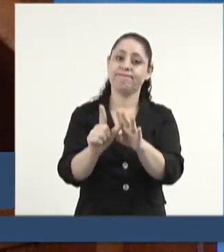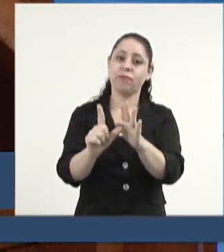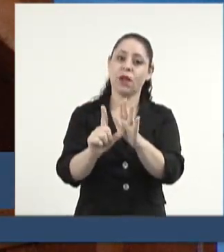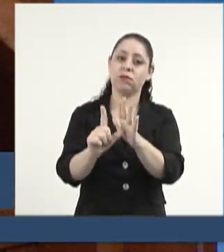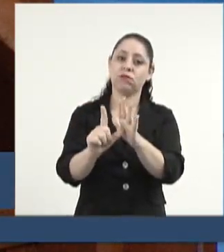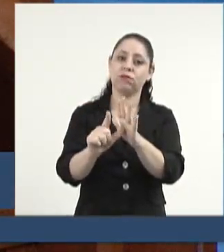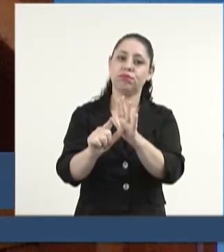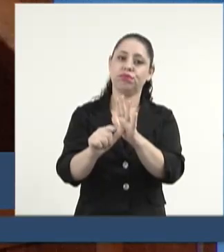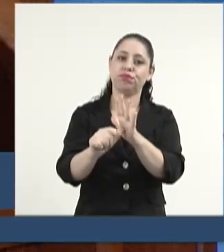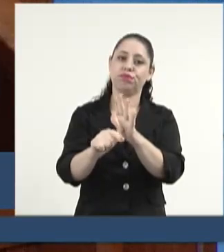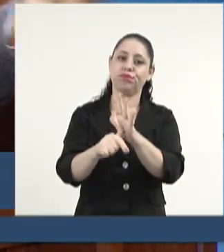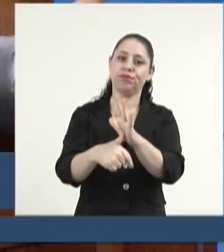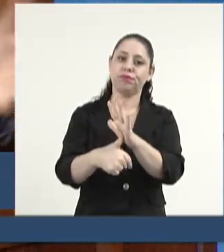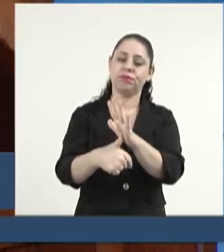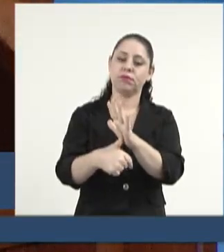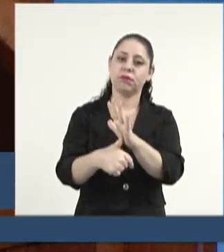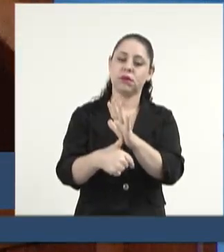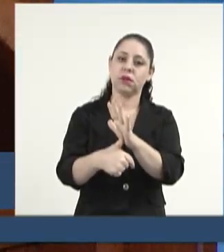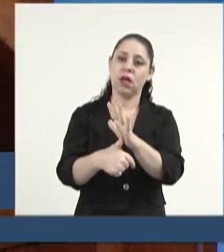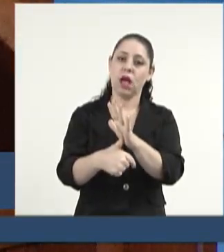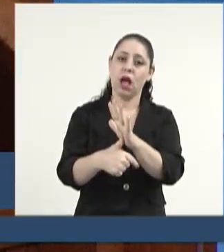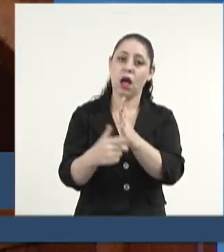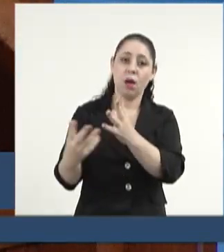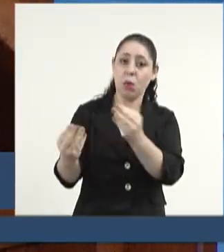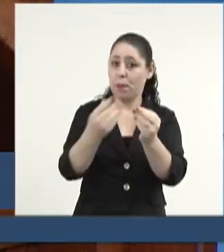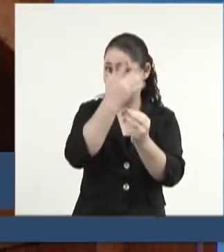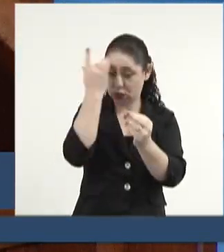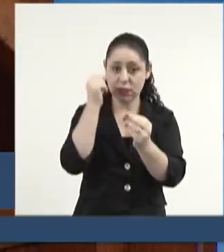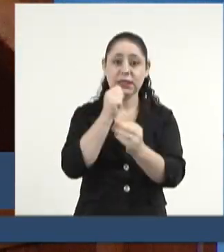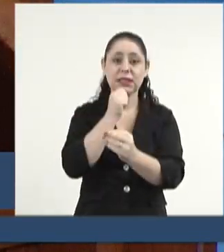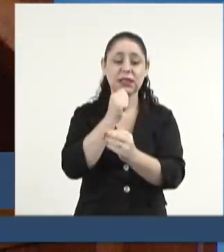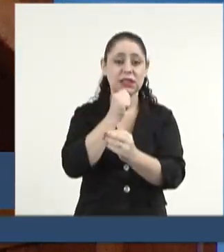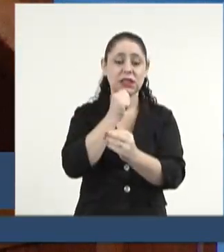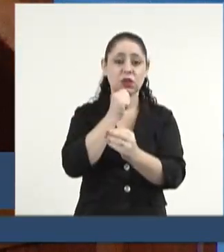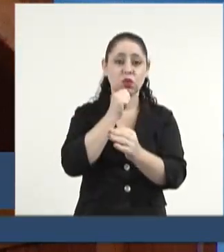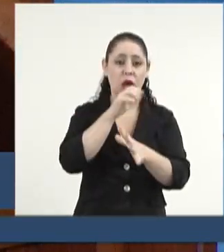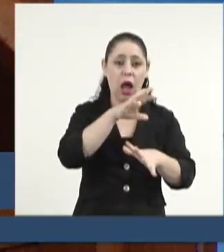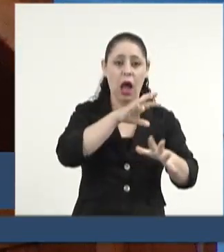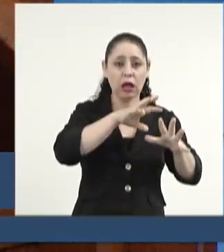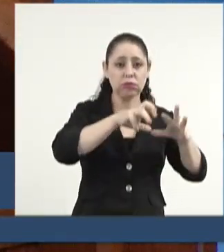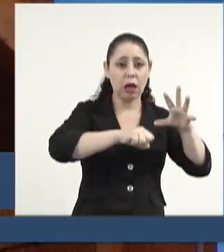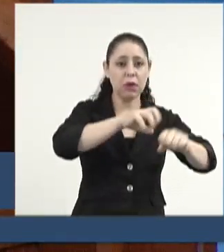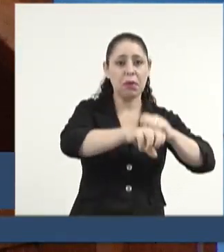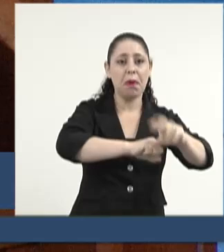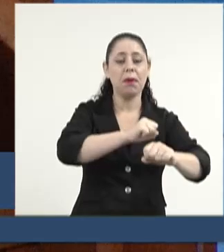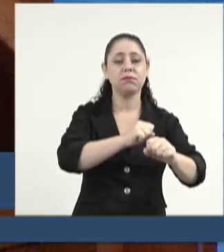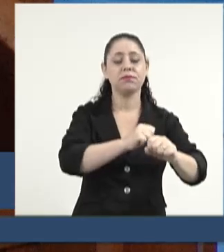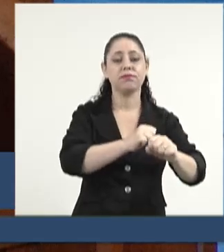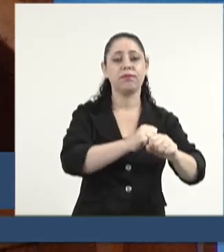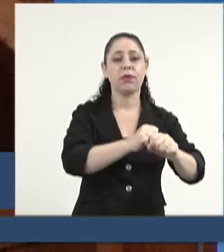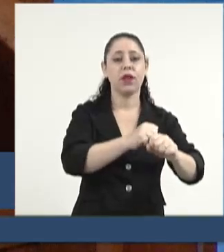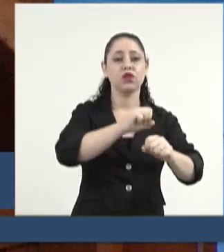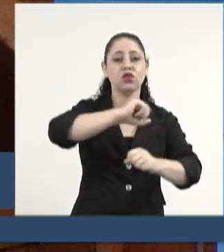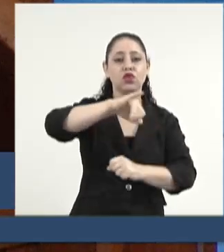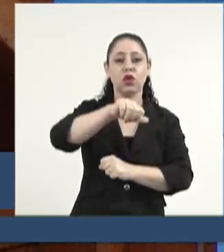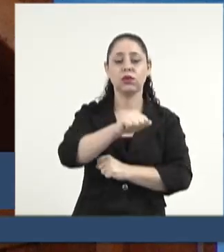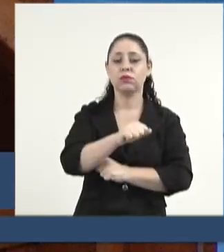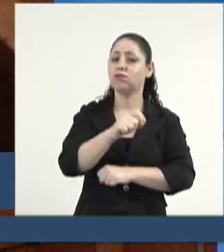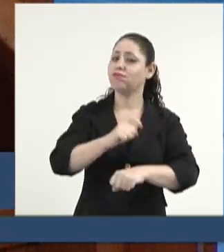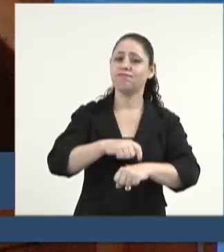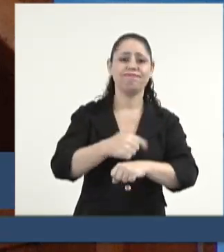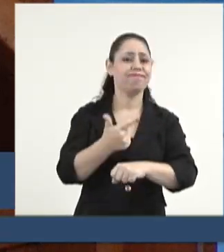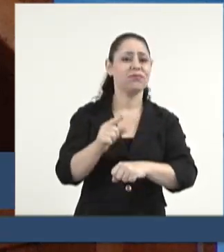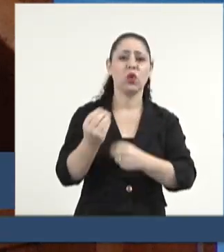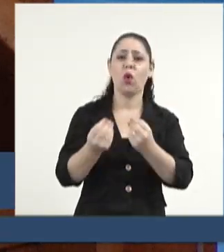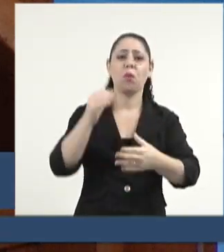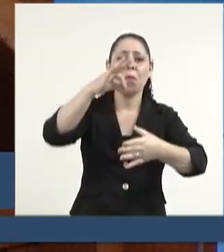atrasado, né? Muitos ainda não colheram o seu soja e não tem tempo mais, né, de